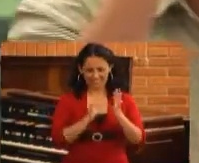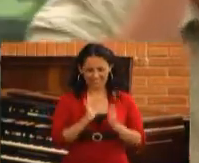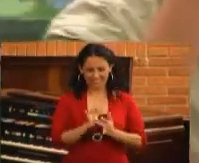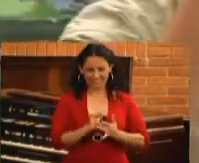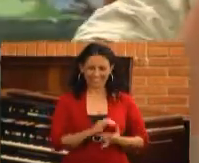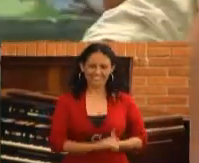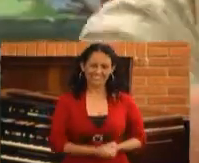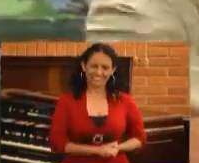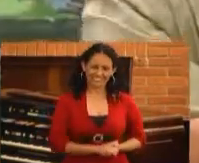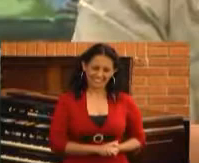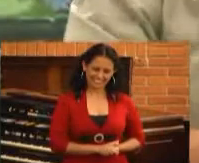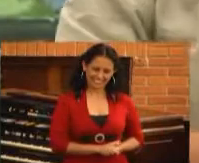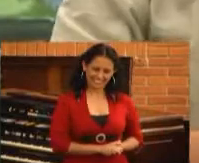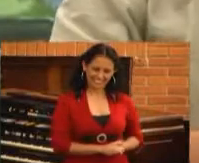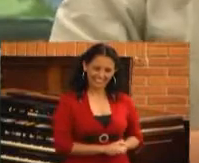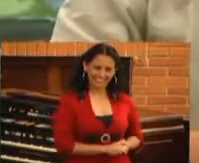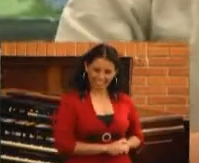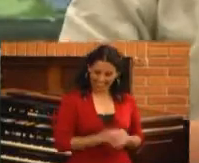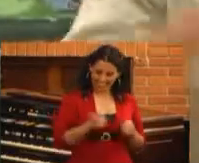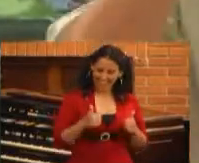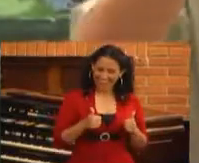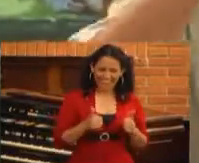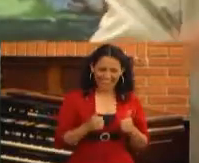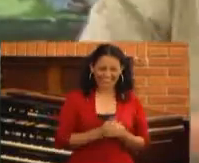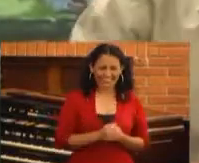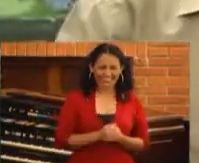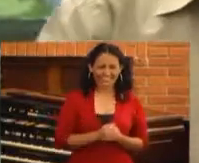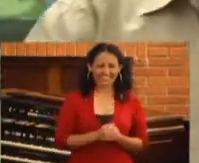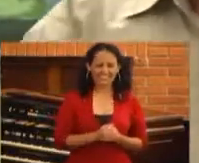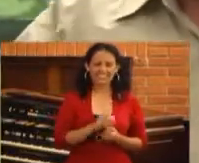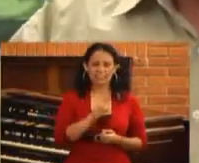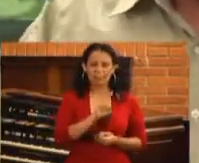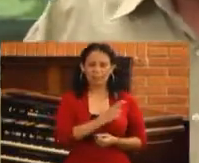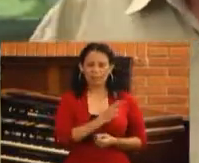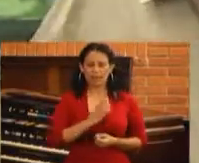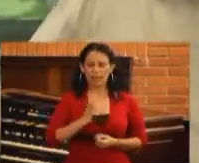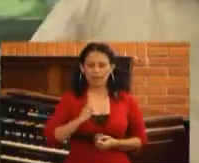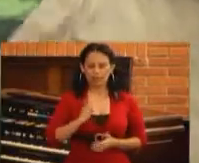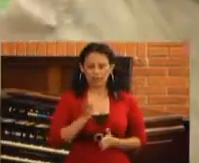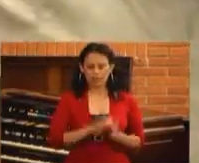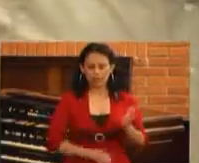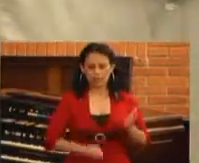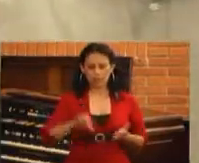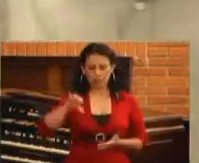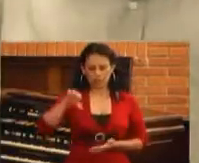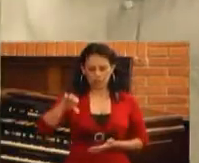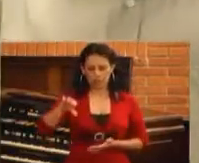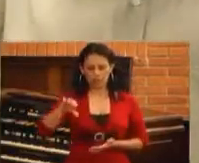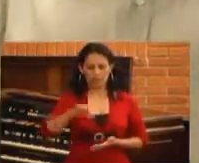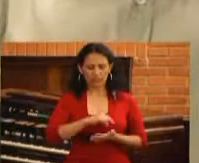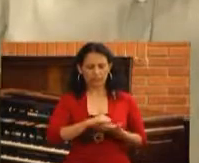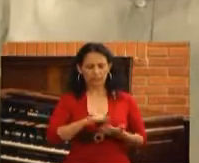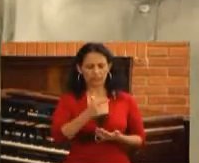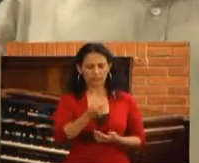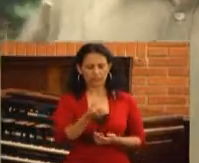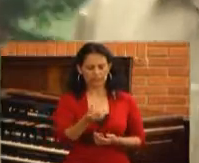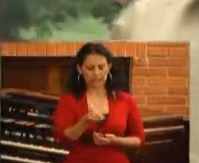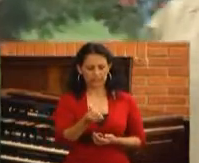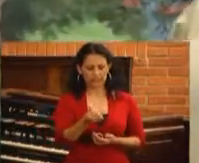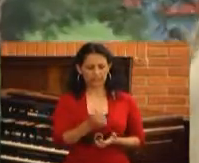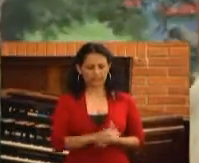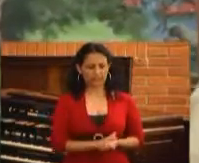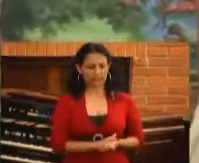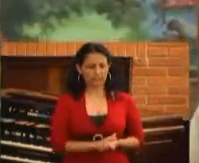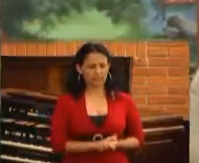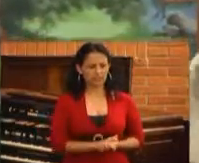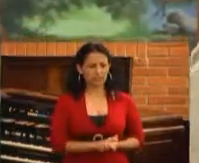Mas tem uma terceira vez. Hebreus capítulo 9, verso 26. Aqui para